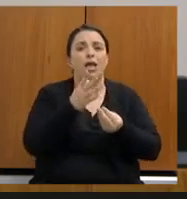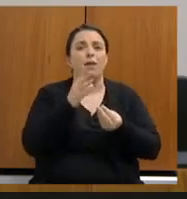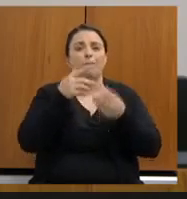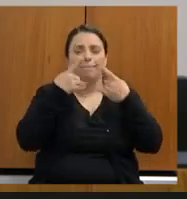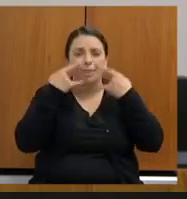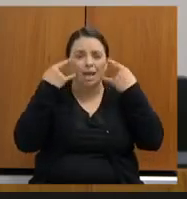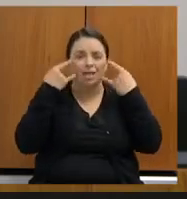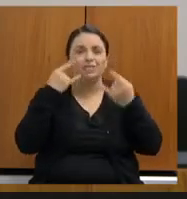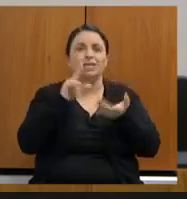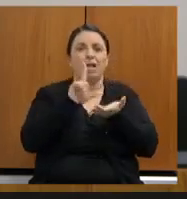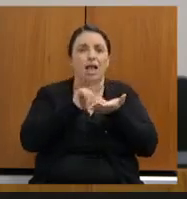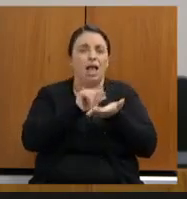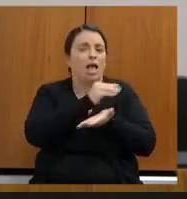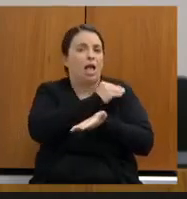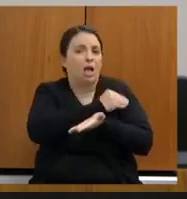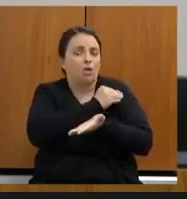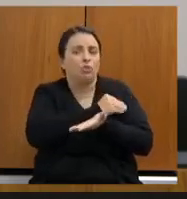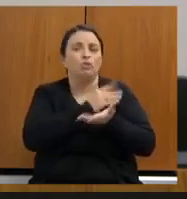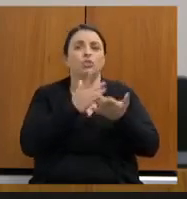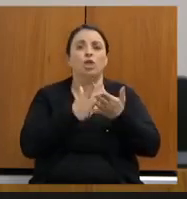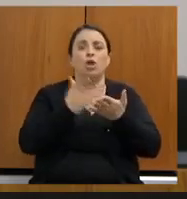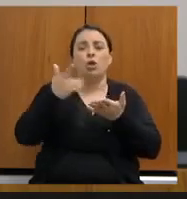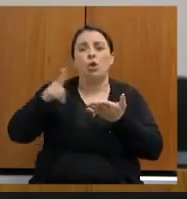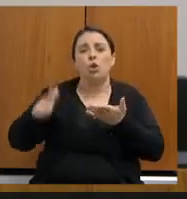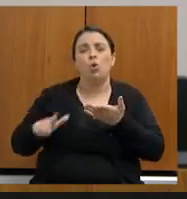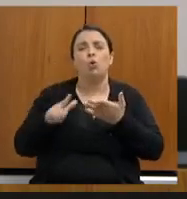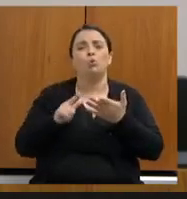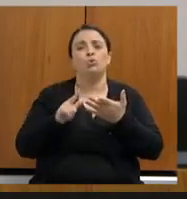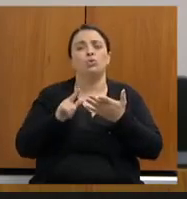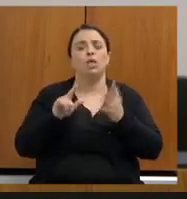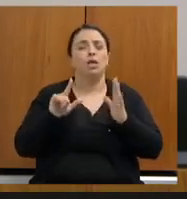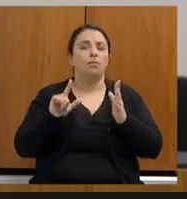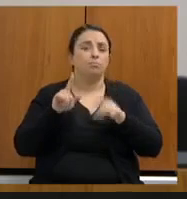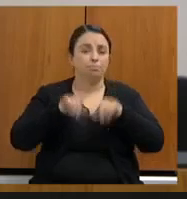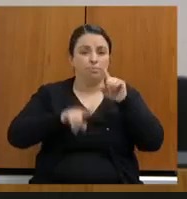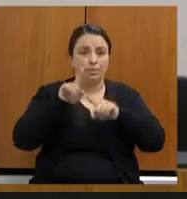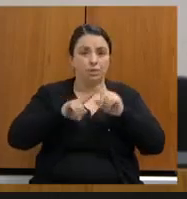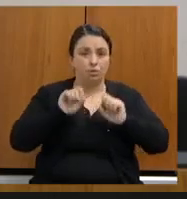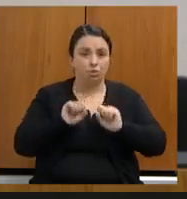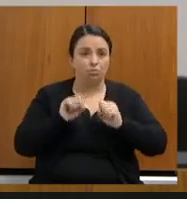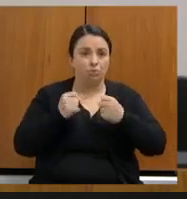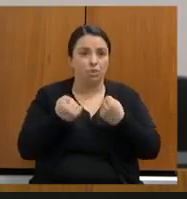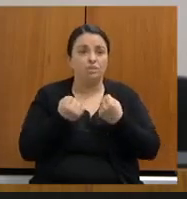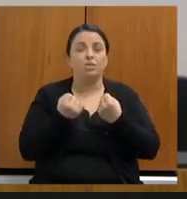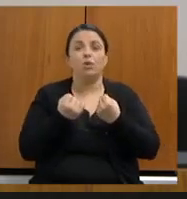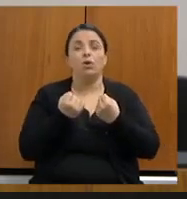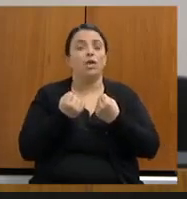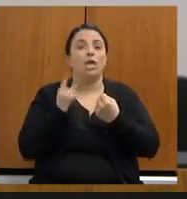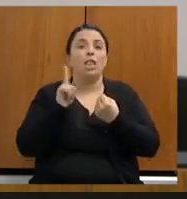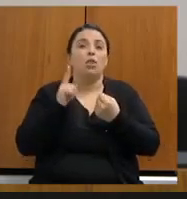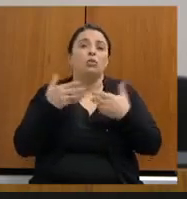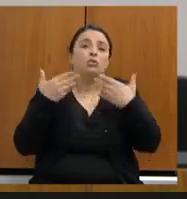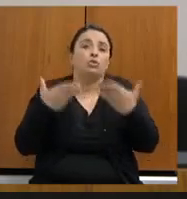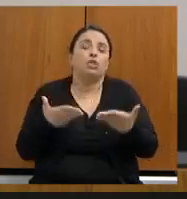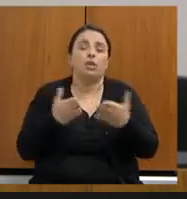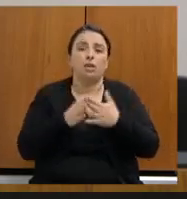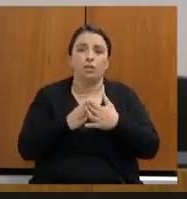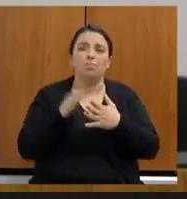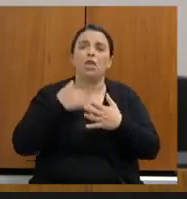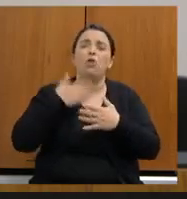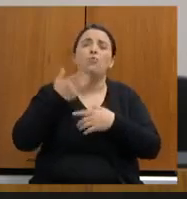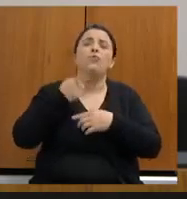proteção a reclamações ainda no interior que não estão chegando a contento eu estive no município de Campos Altos